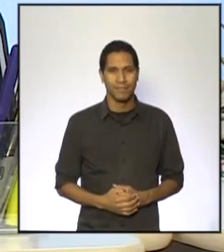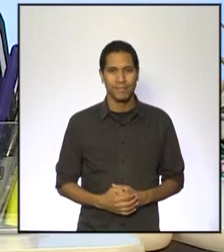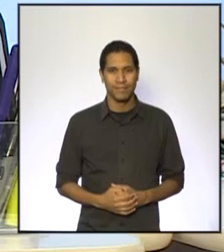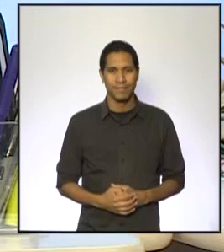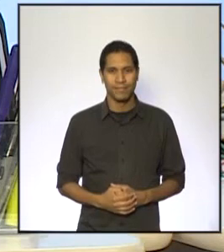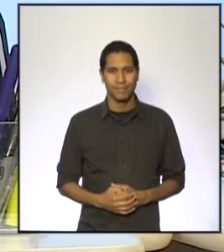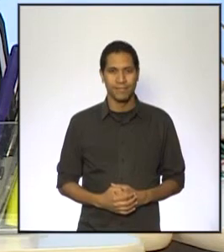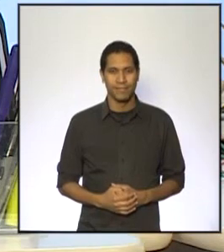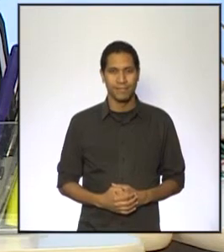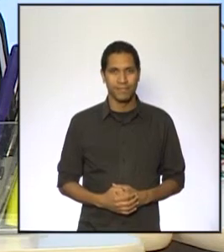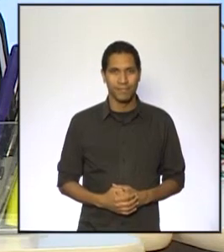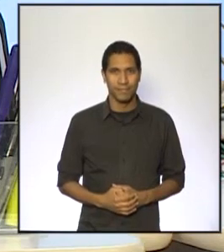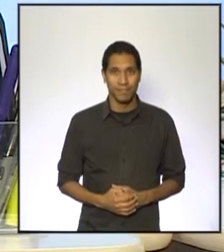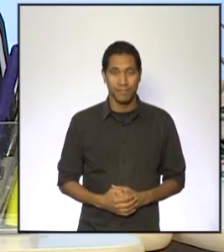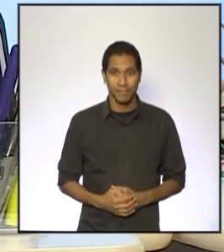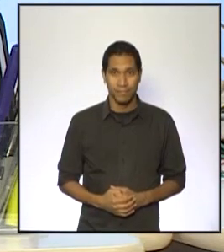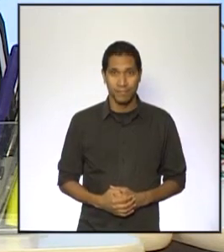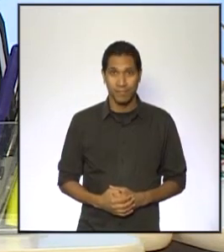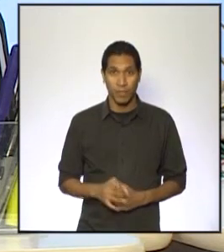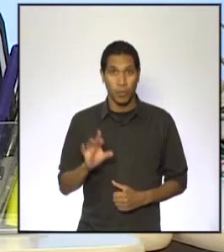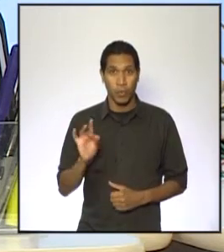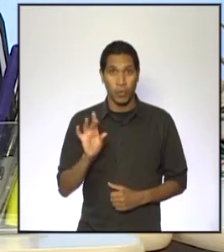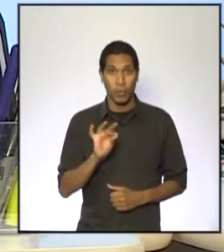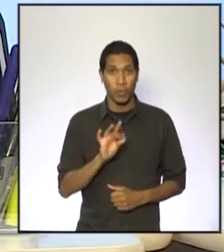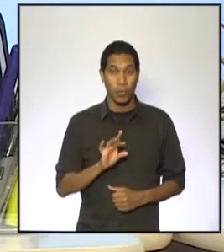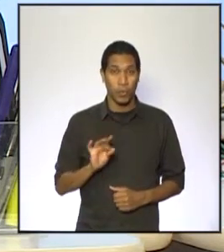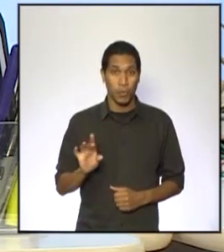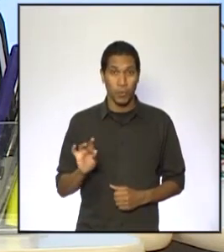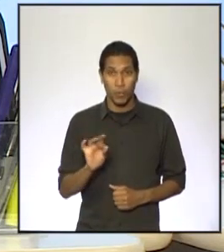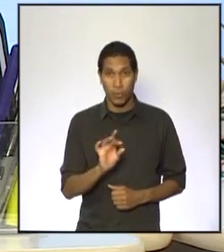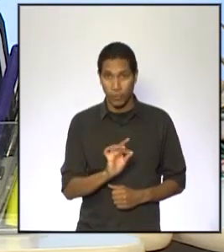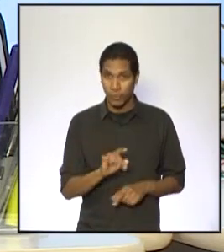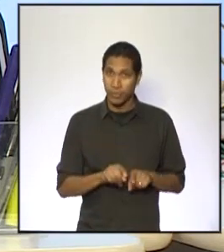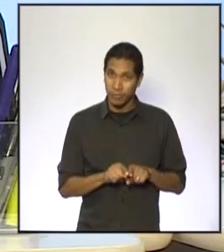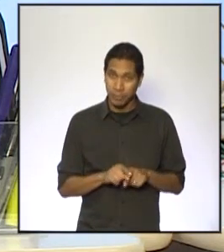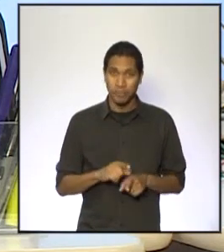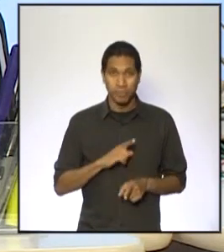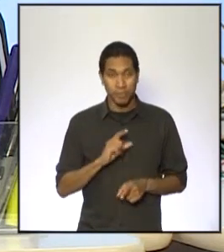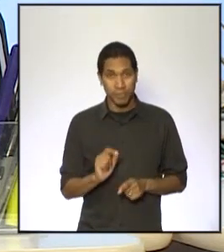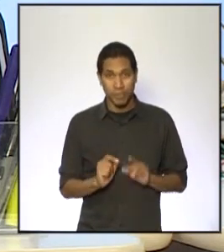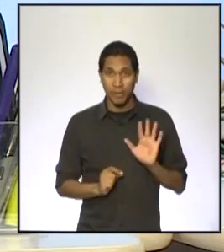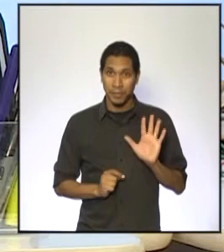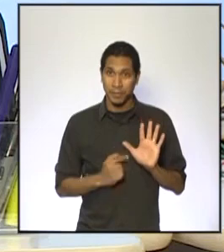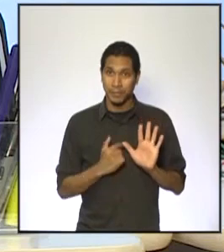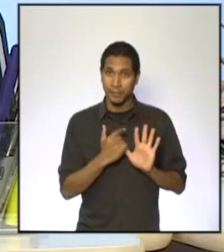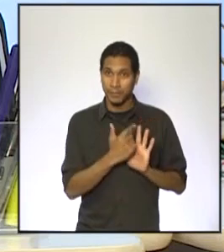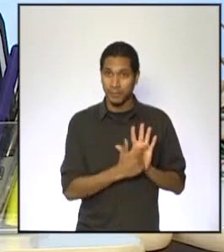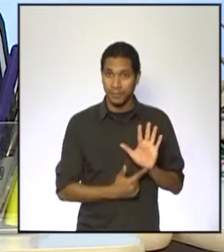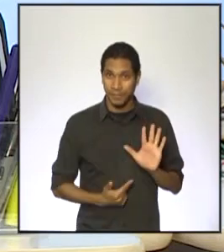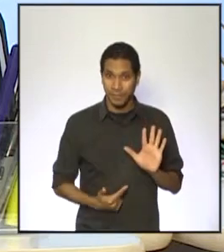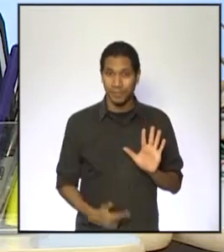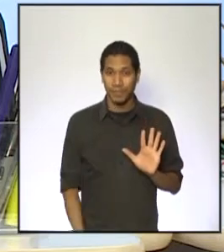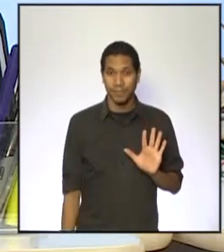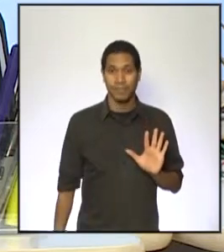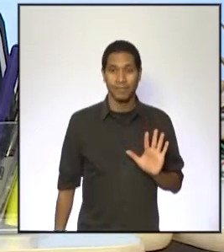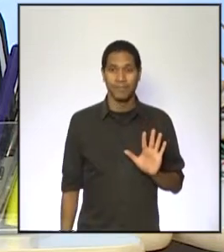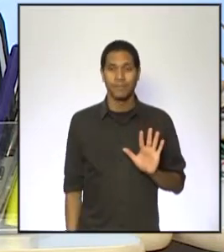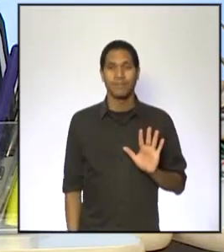Então, olha só, nós estamos colando aqui, né? Nós estamos reproduzindo, então, essa mão.